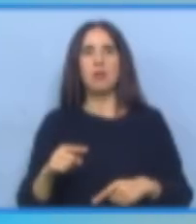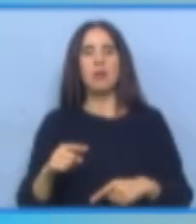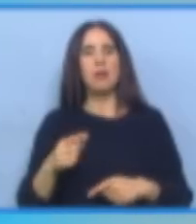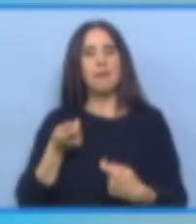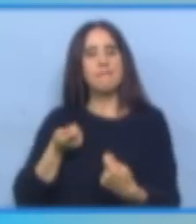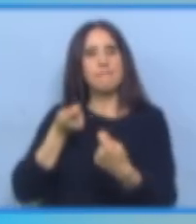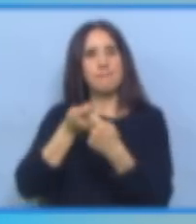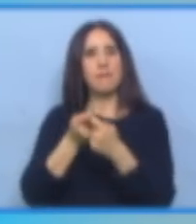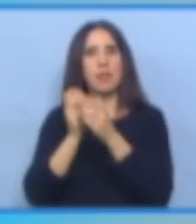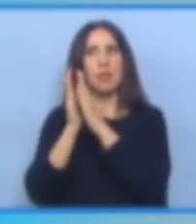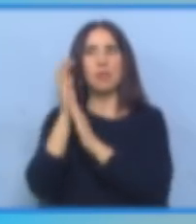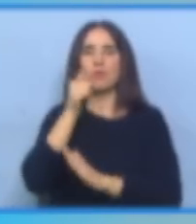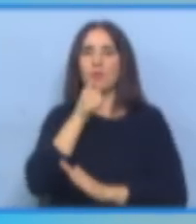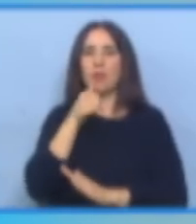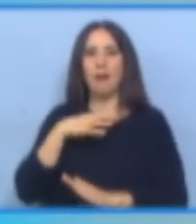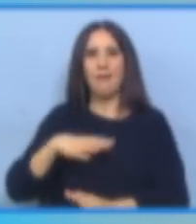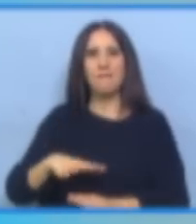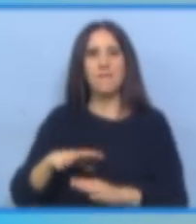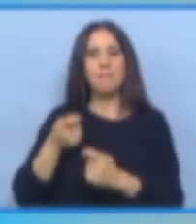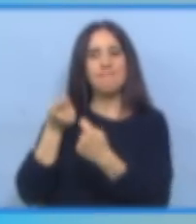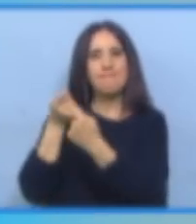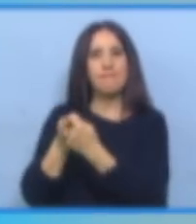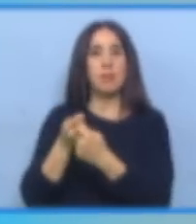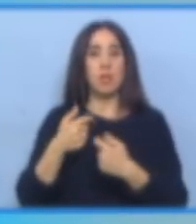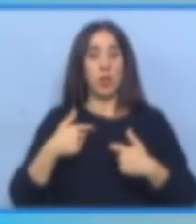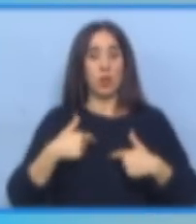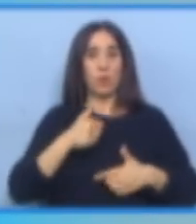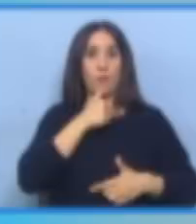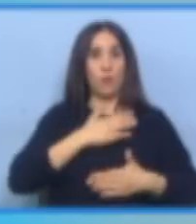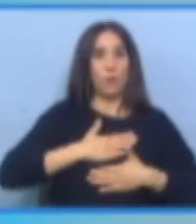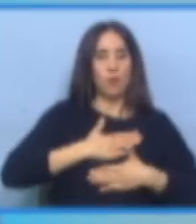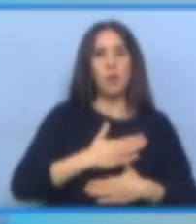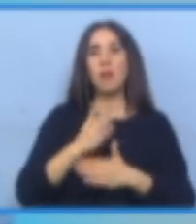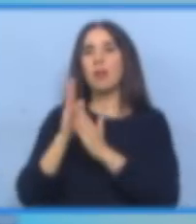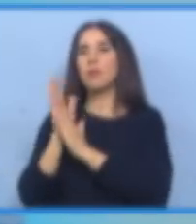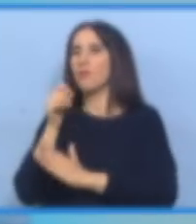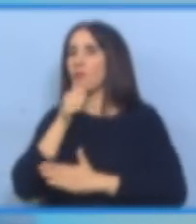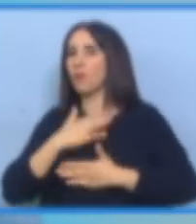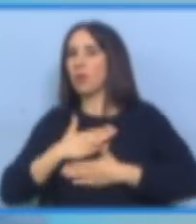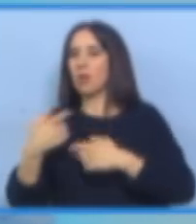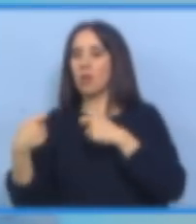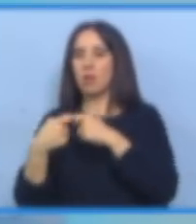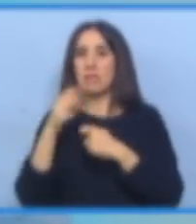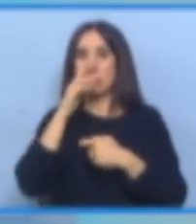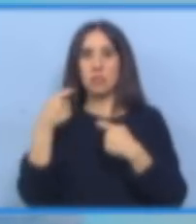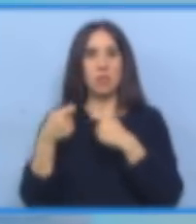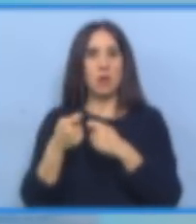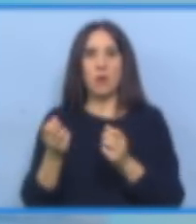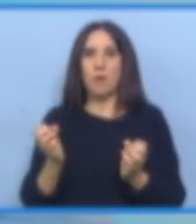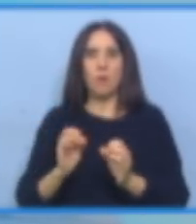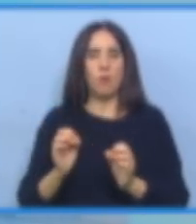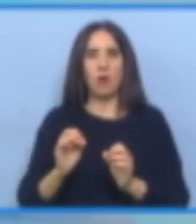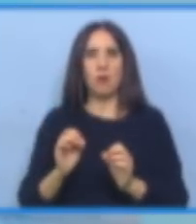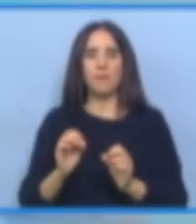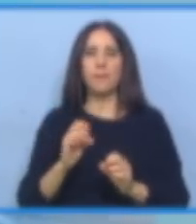com a vontade de Deus. Sintonizar a minha vontade com a vontade de Deus. Quando não há sintonia, há, digamos